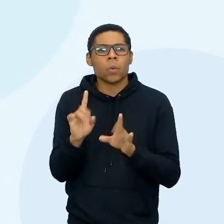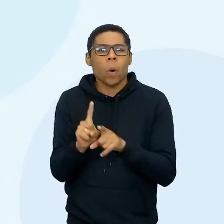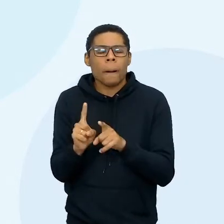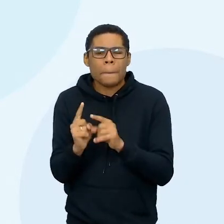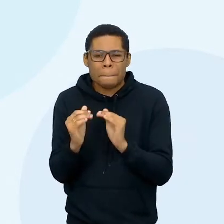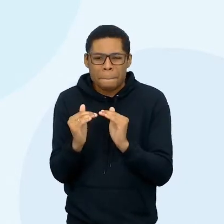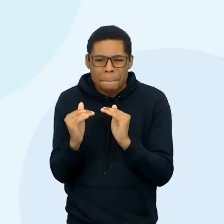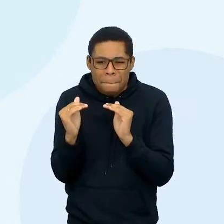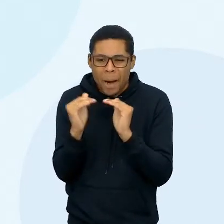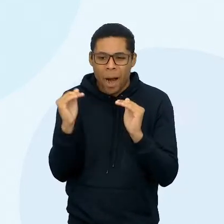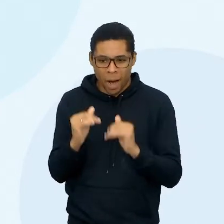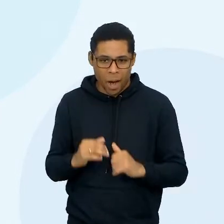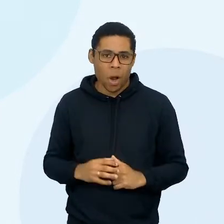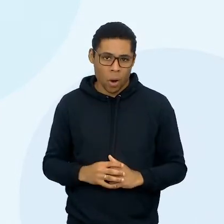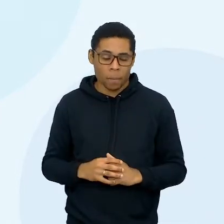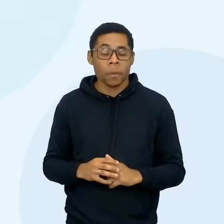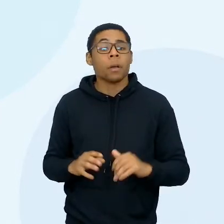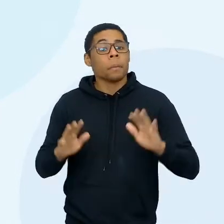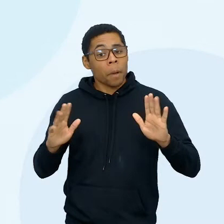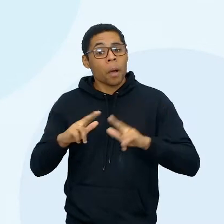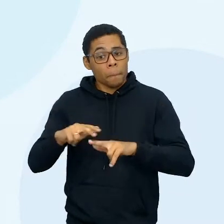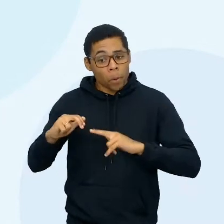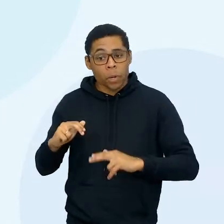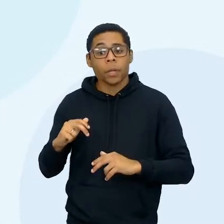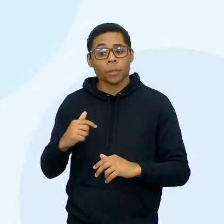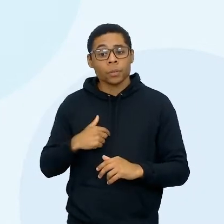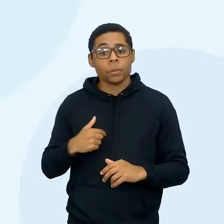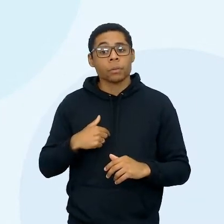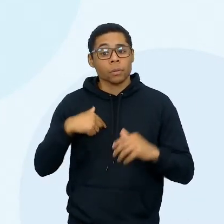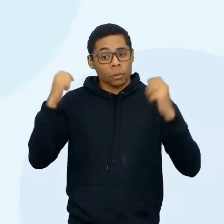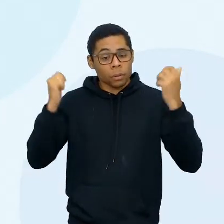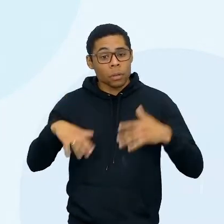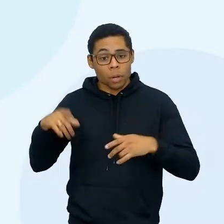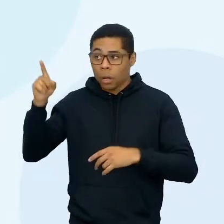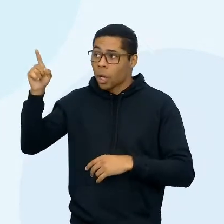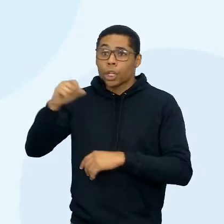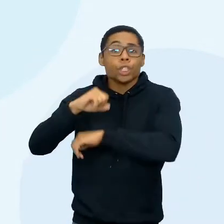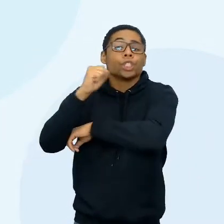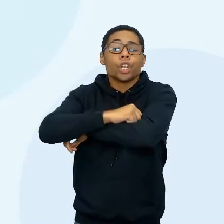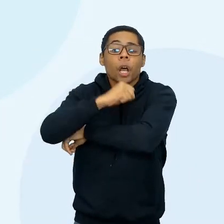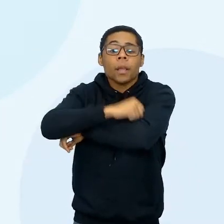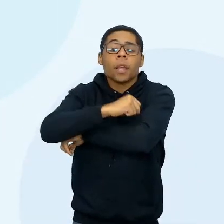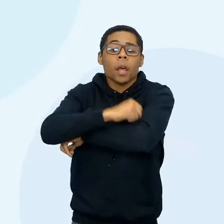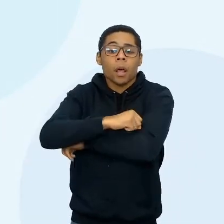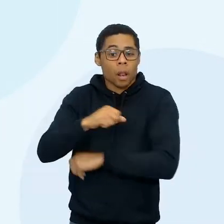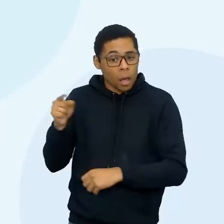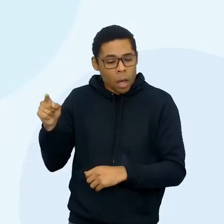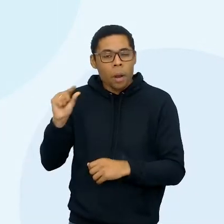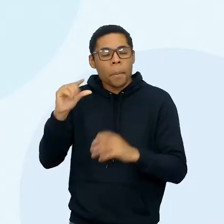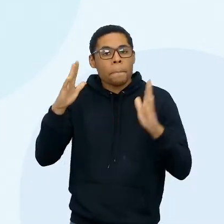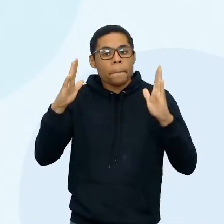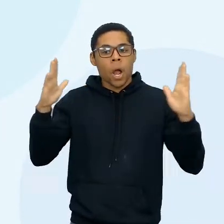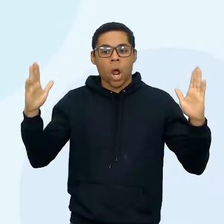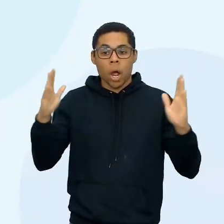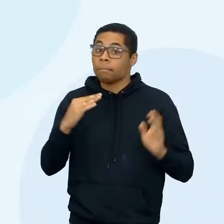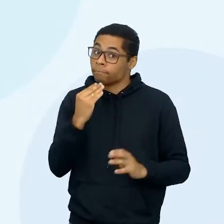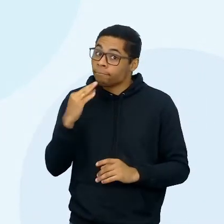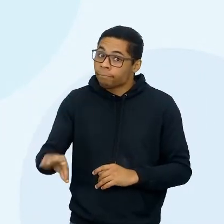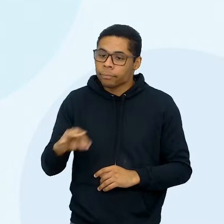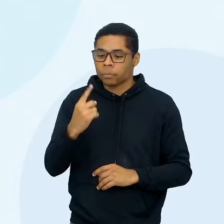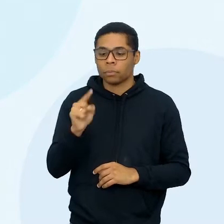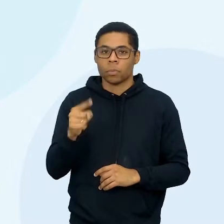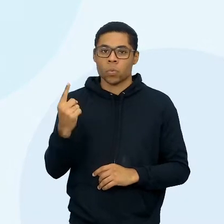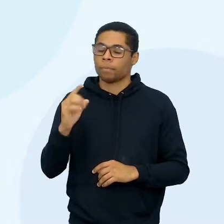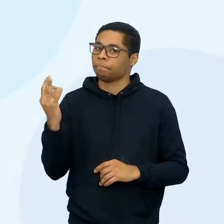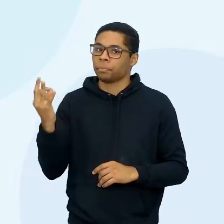né, da especificação. E aí eu especifiquei essa janela para ficar um pouquinho maior, para dar um pouquinho mais de entrada